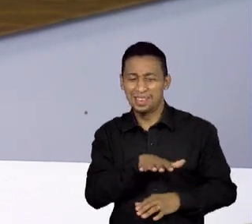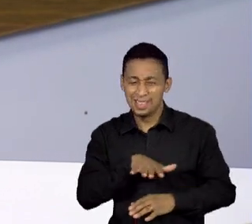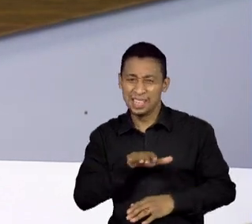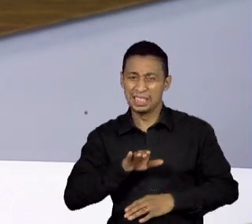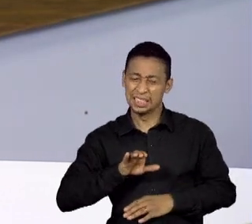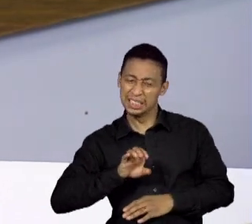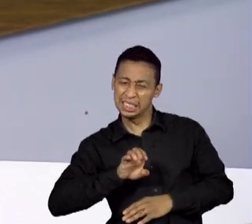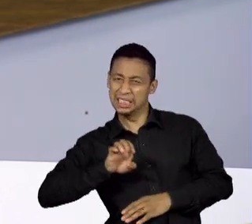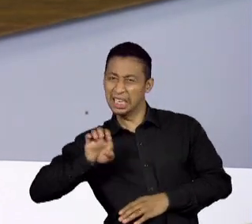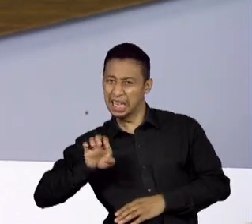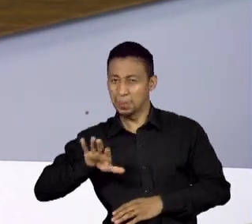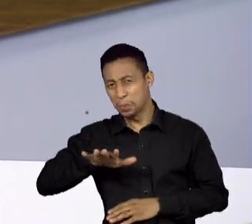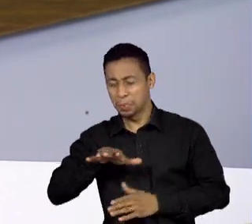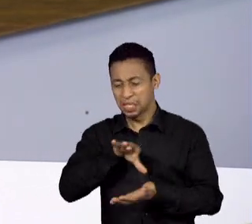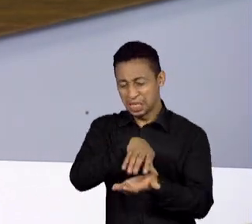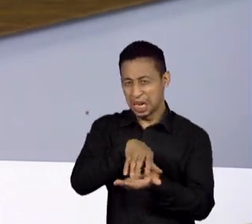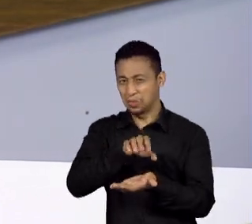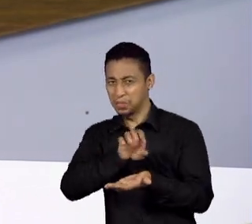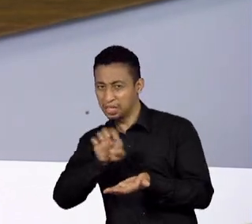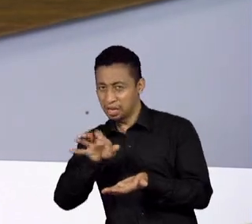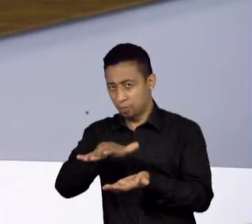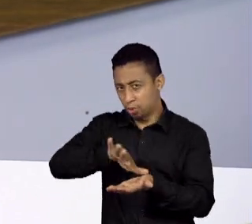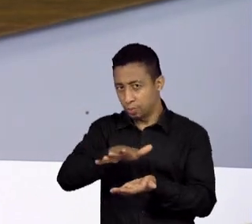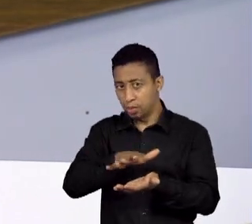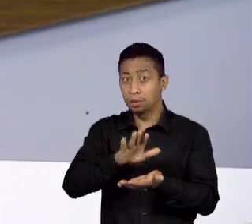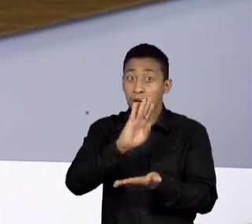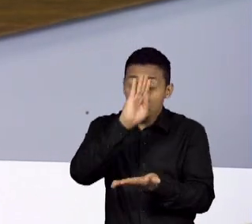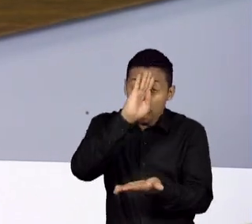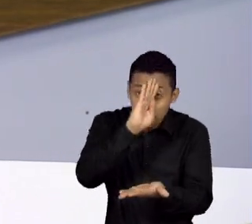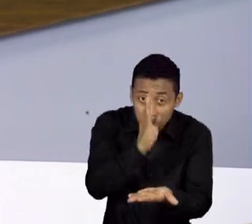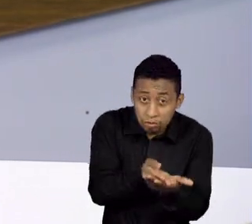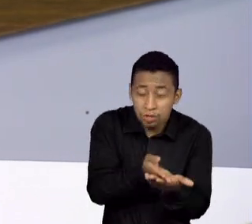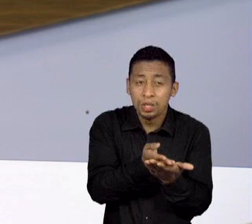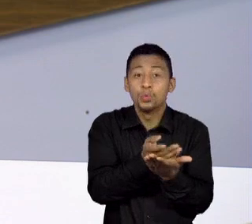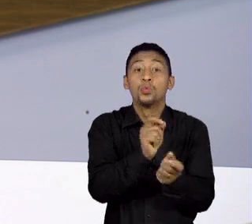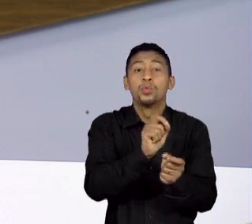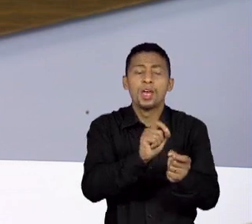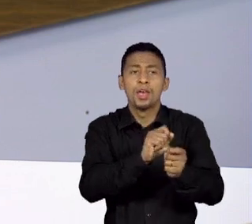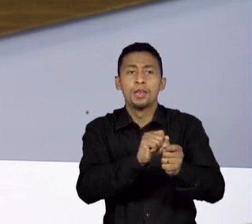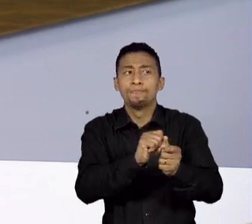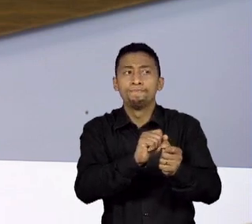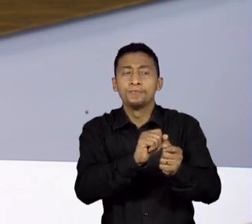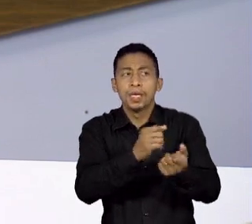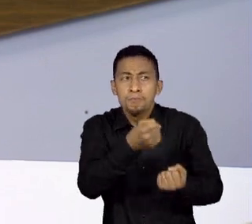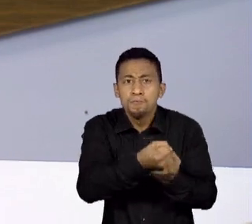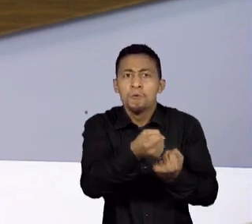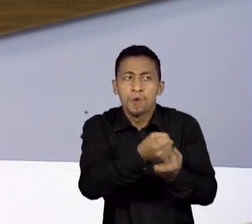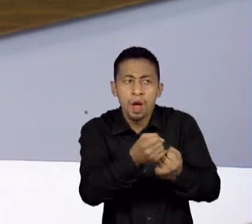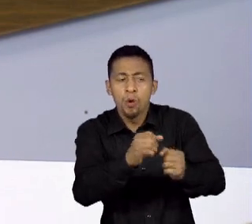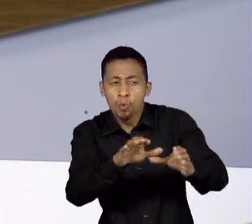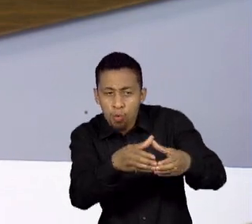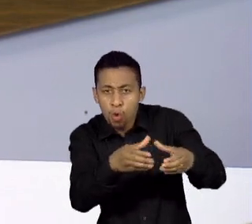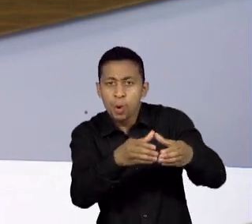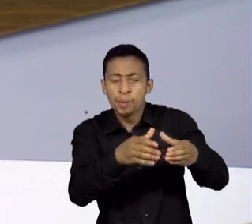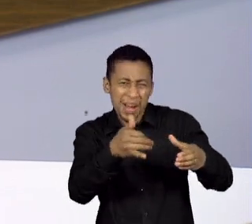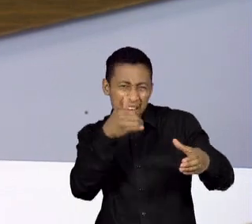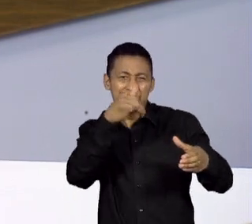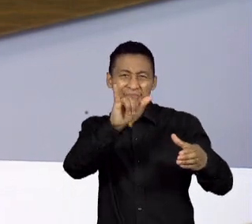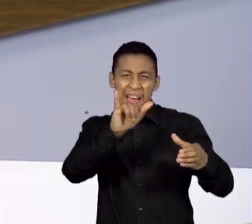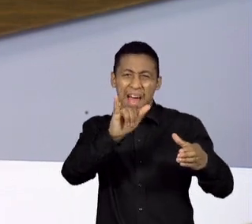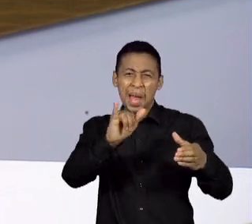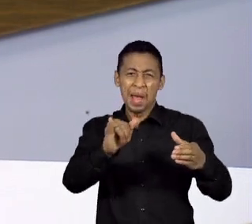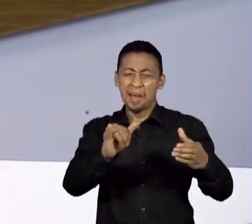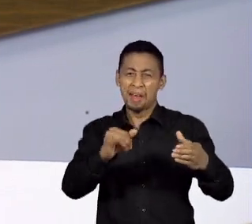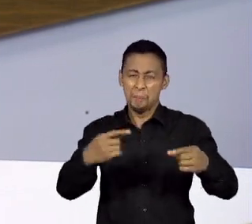Centro-esquerda, está acreditando numa terceira via para fugir da polarização. Eu queria saber onde é que vocês se encontram assim, nesse